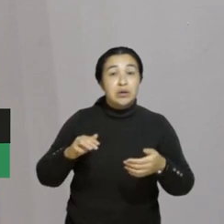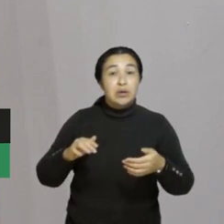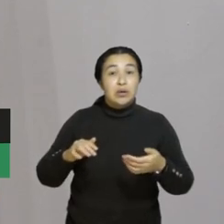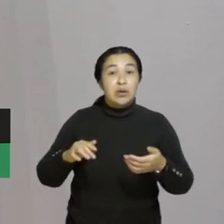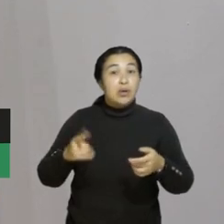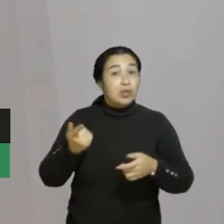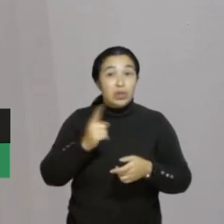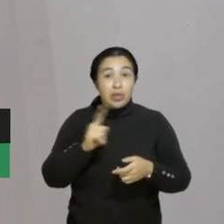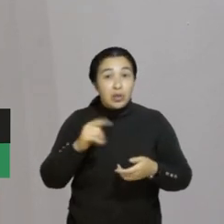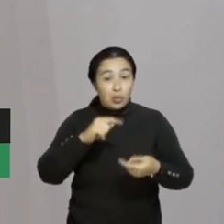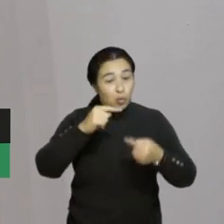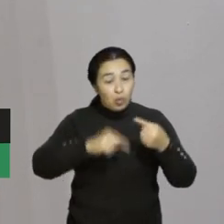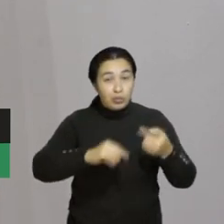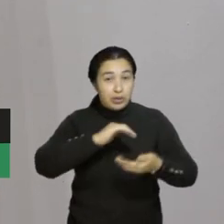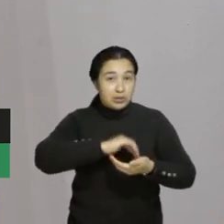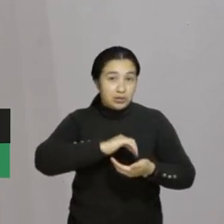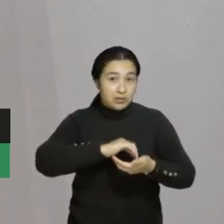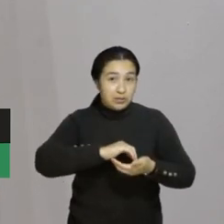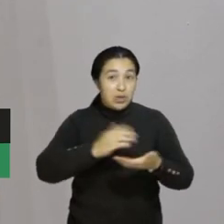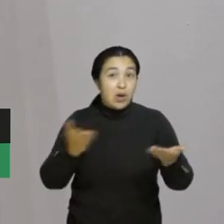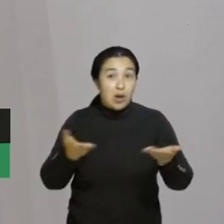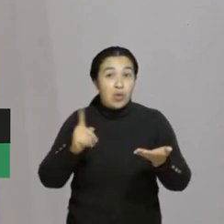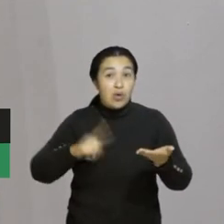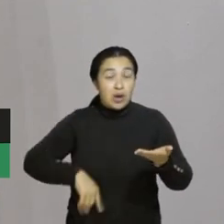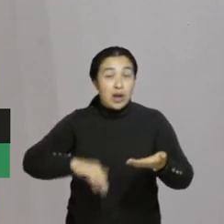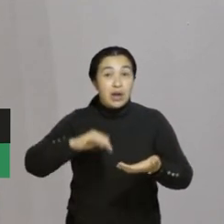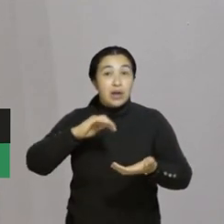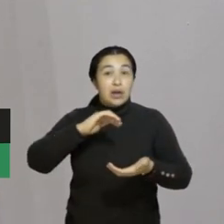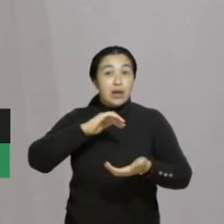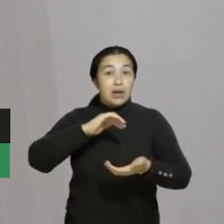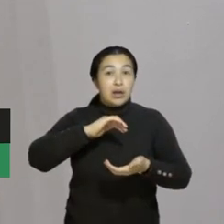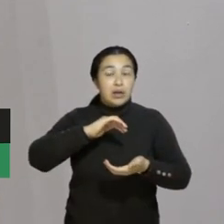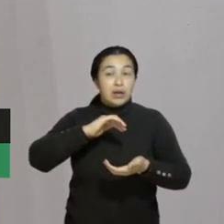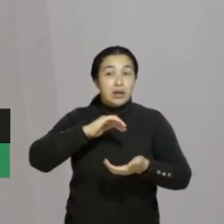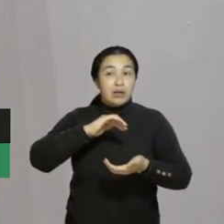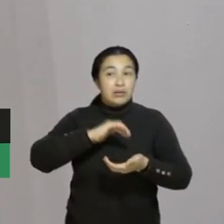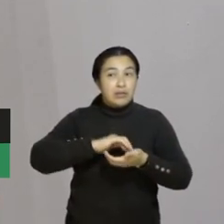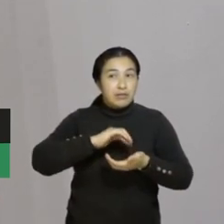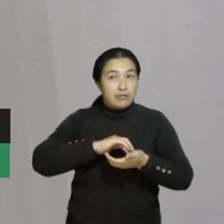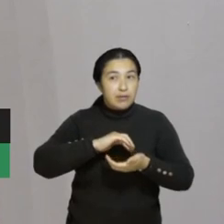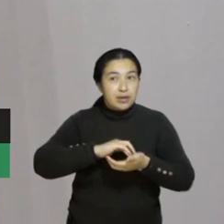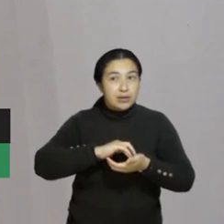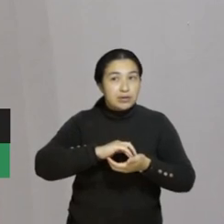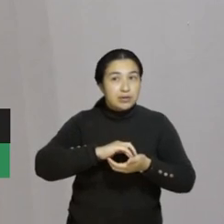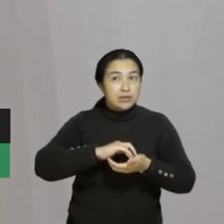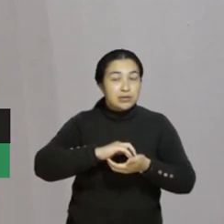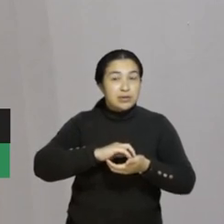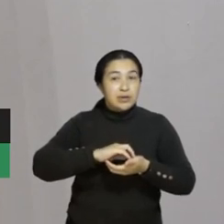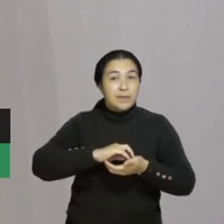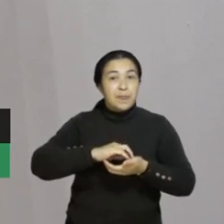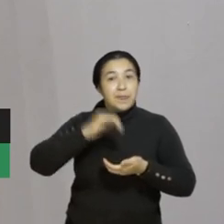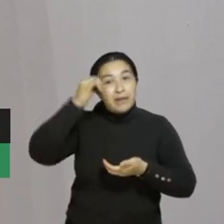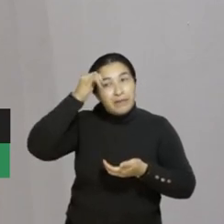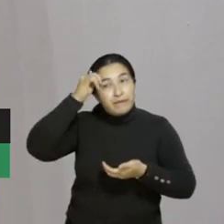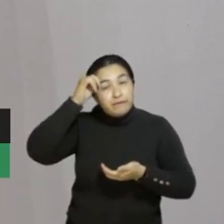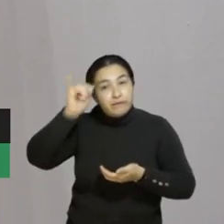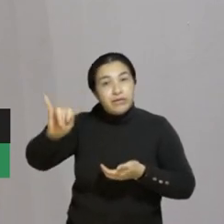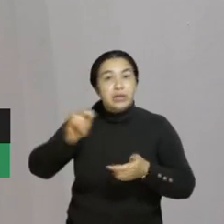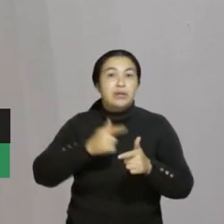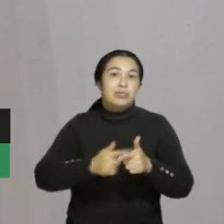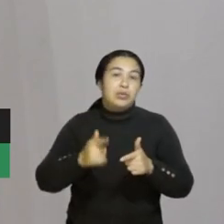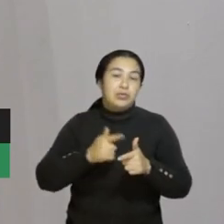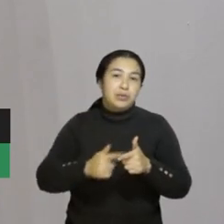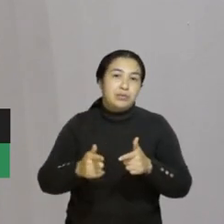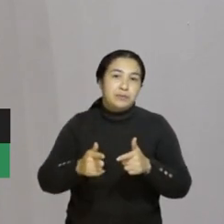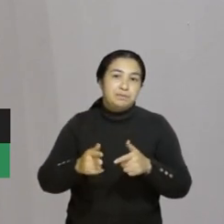Defesa Civil para ser uma Secretaria de Prevenção da Defesa Civil. É fundamental que a gente tenha esse trabalho de